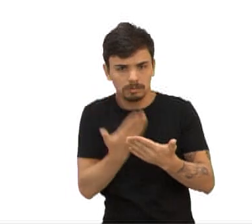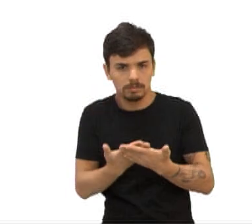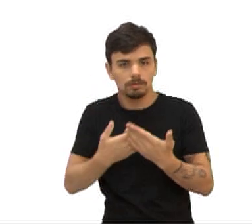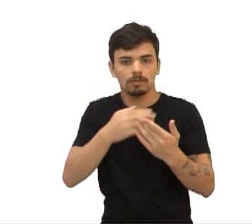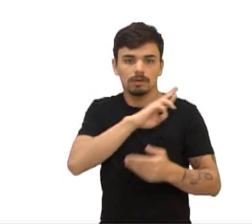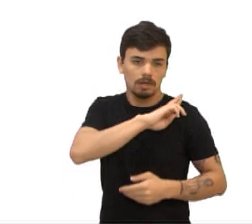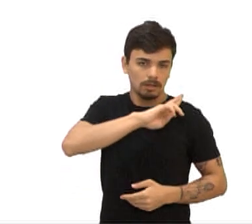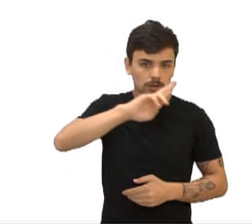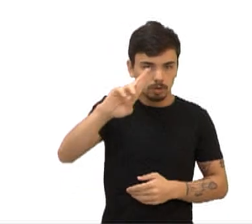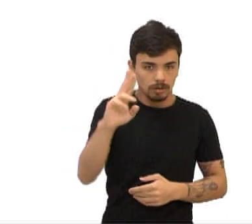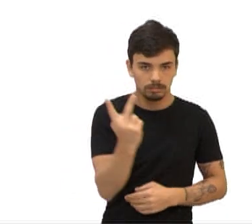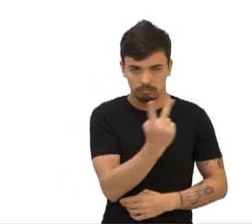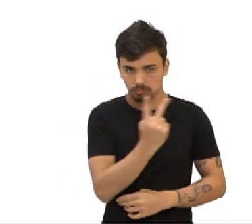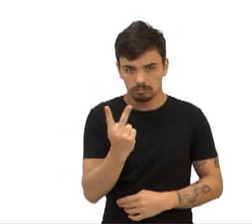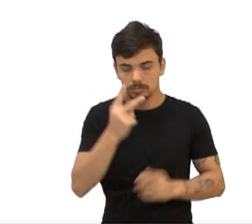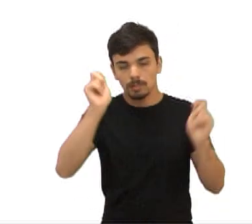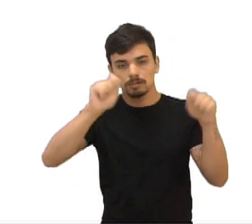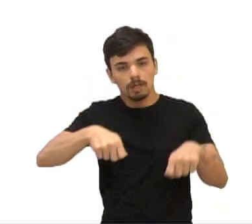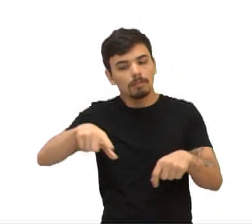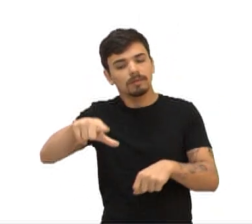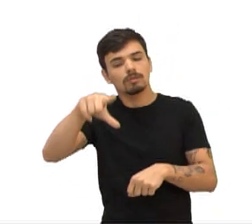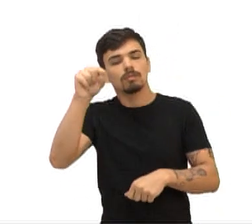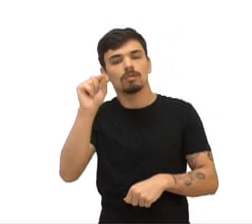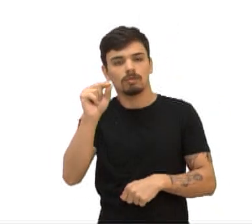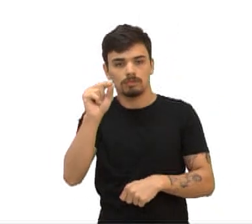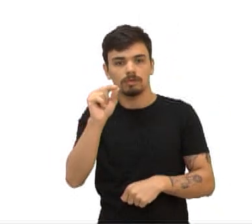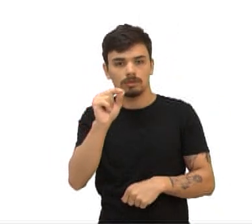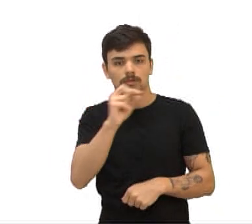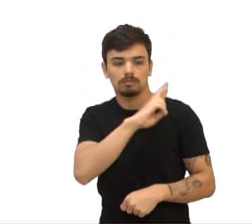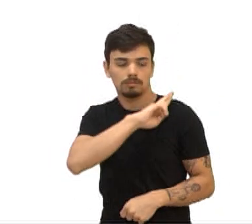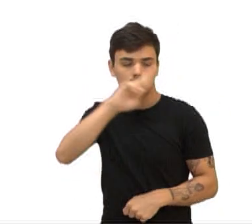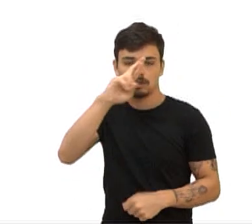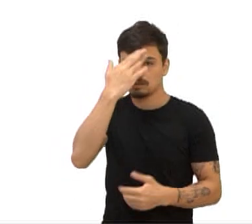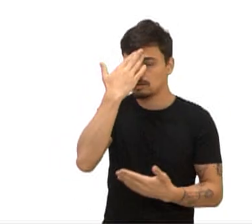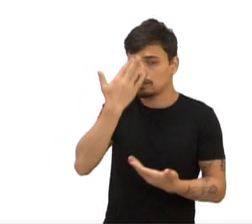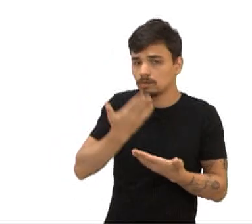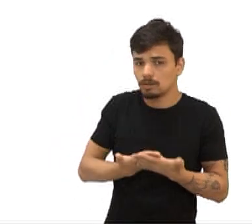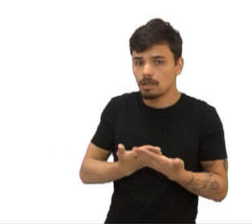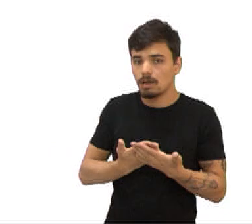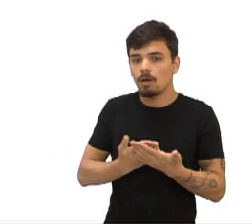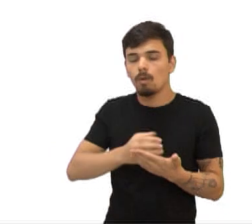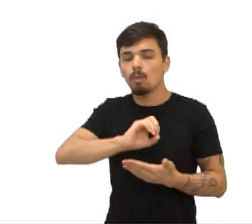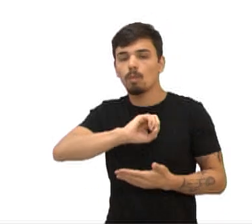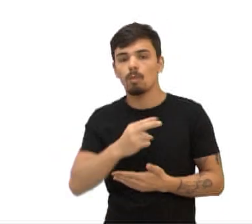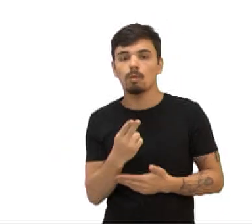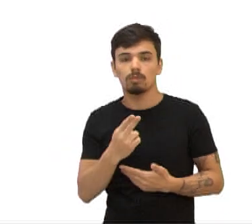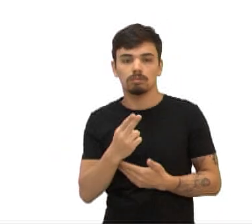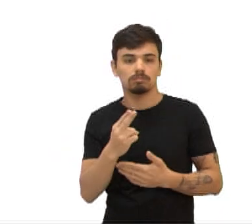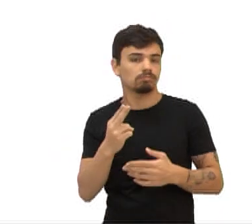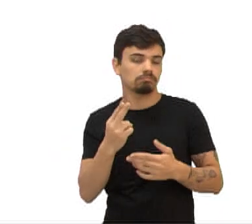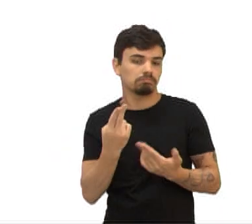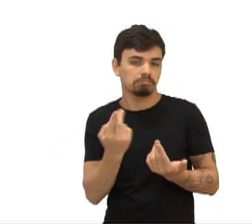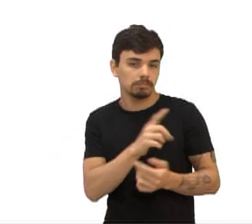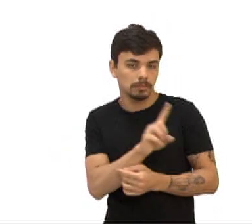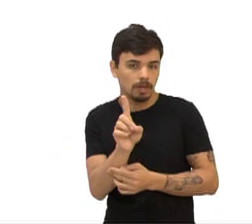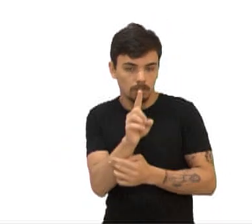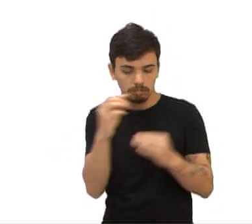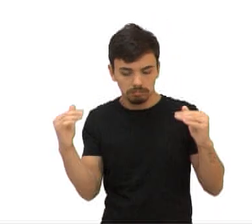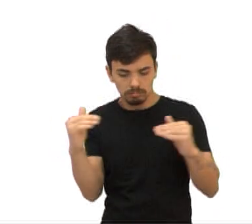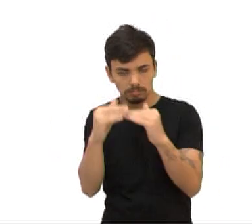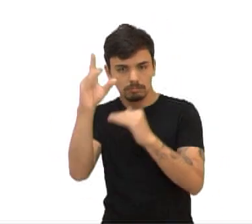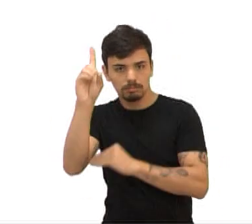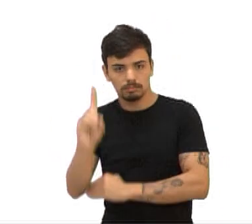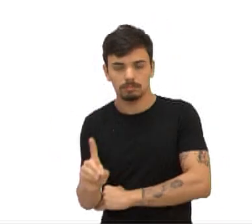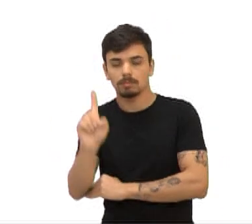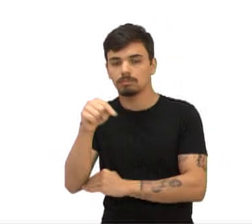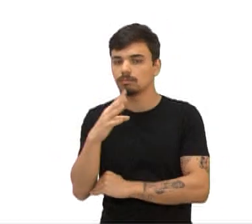Nós podemos escolher nossa crença, nossa religião ou não, devido a um direito. Isso é reconhecido